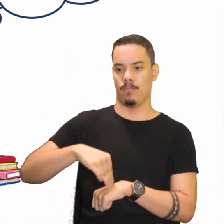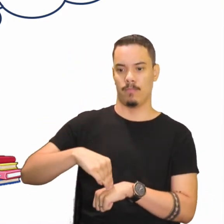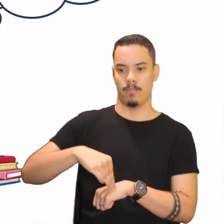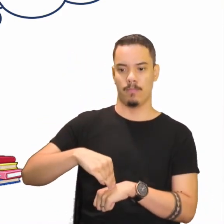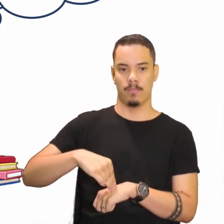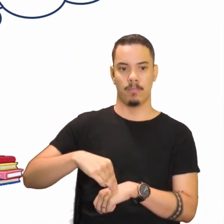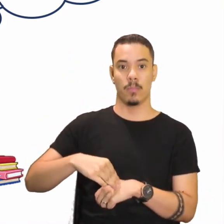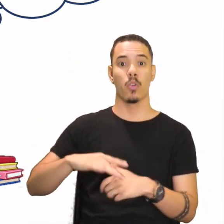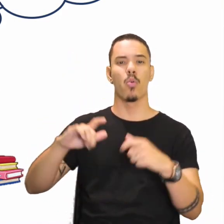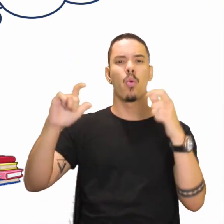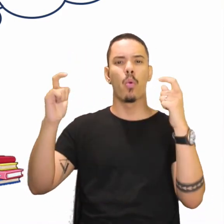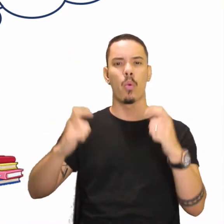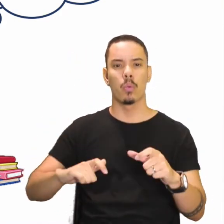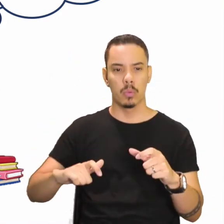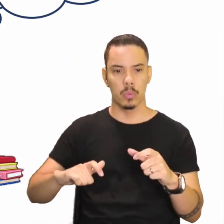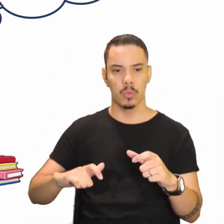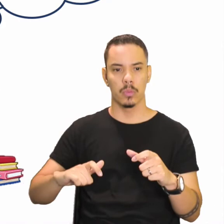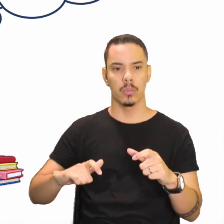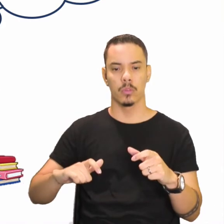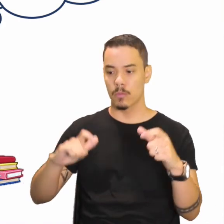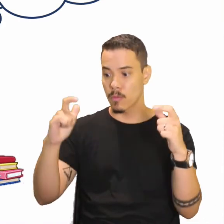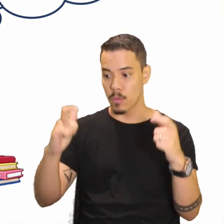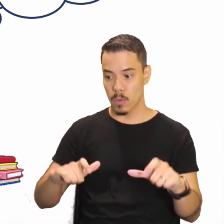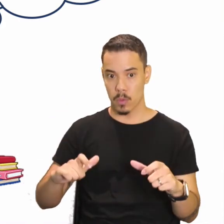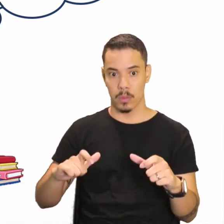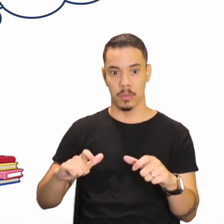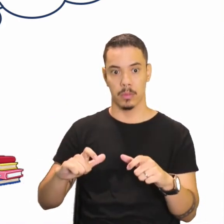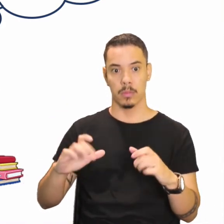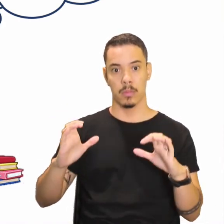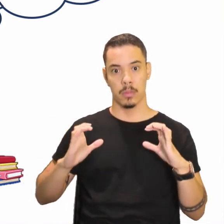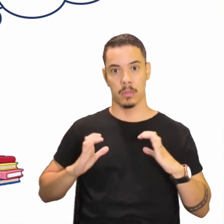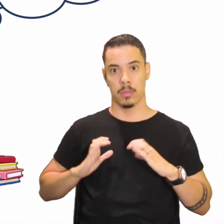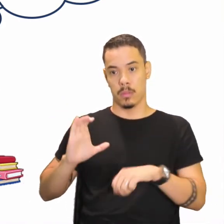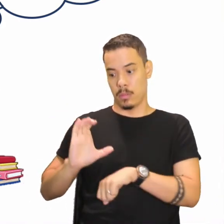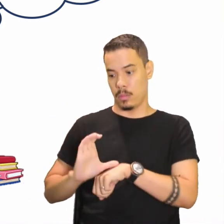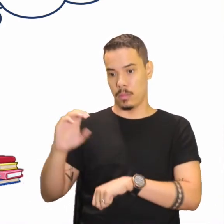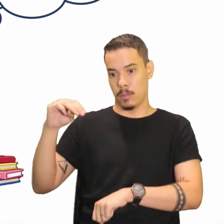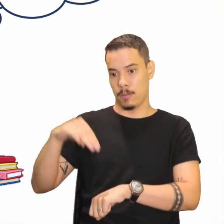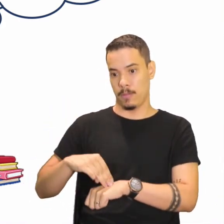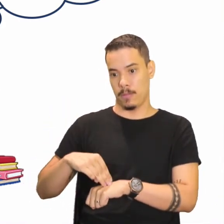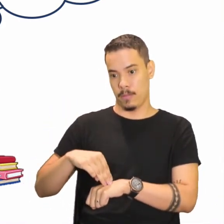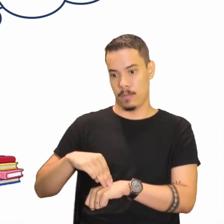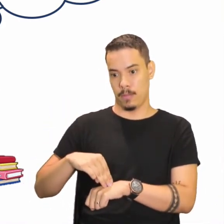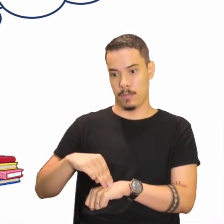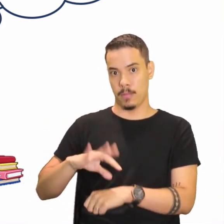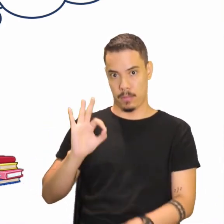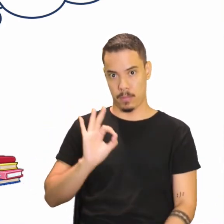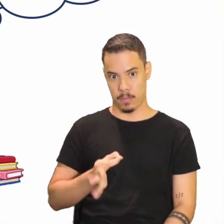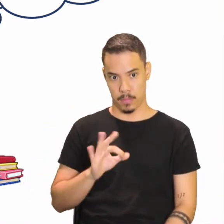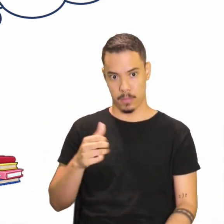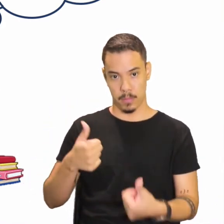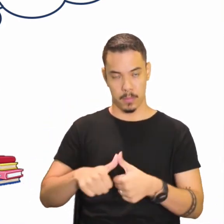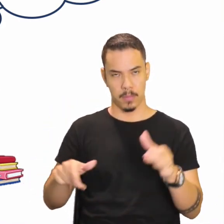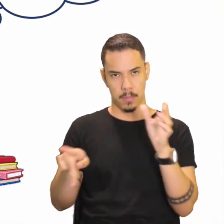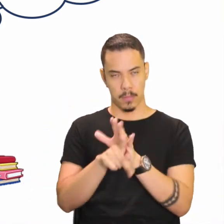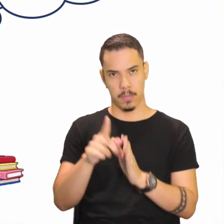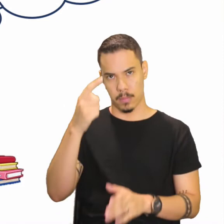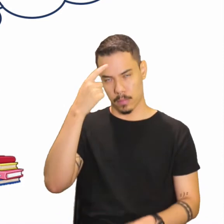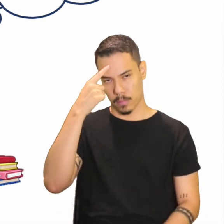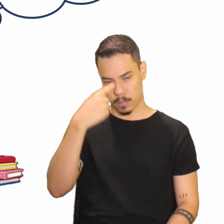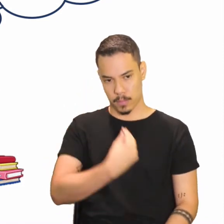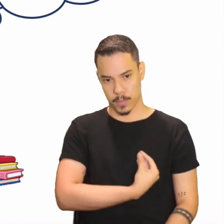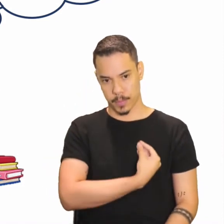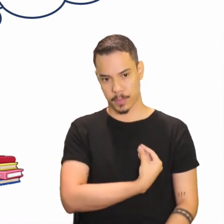só, onde? Olha só, então, ideia de permanência, tá bom? E aqui,